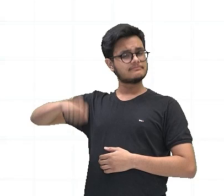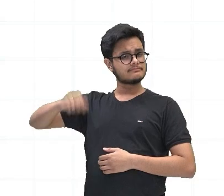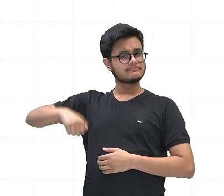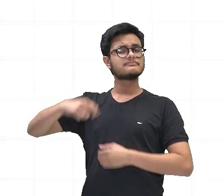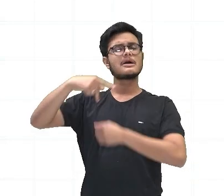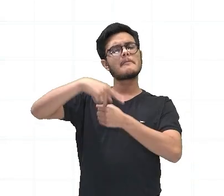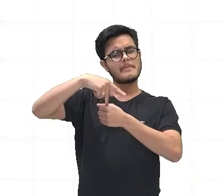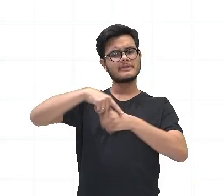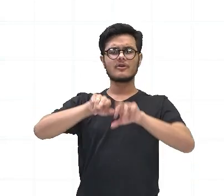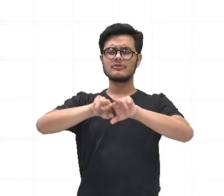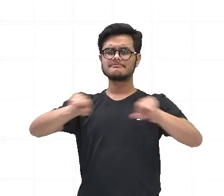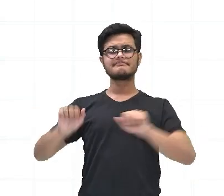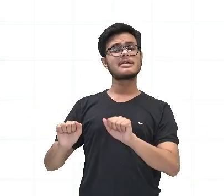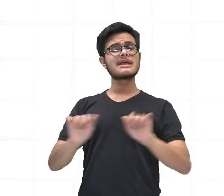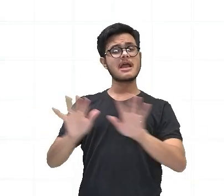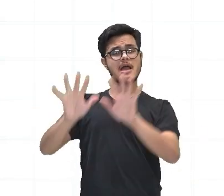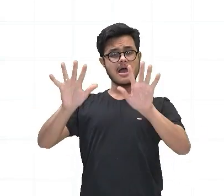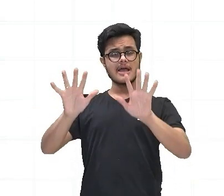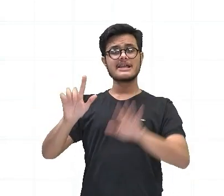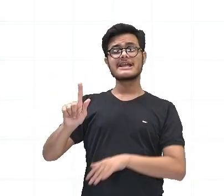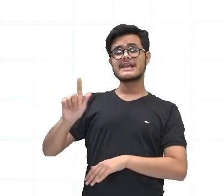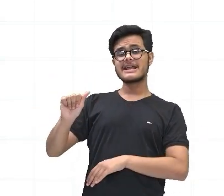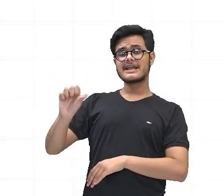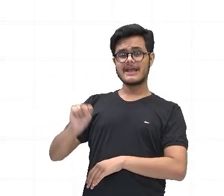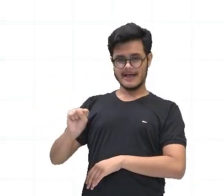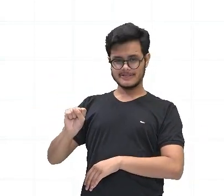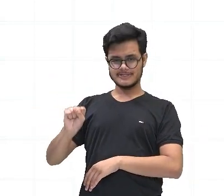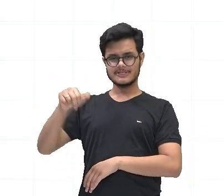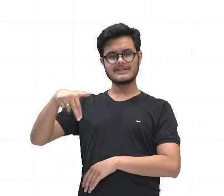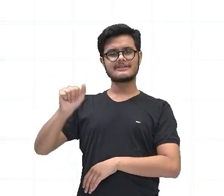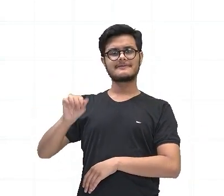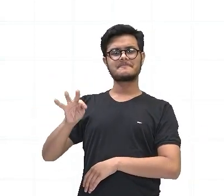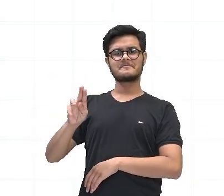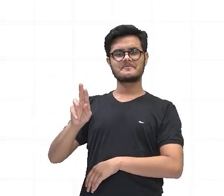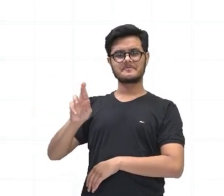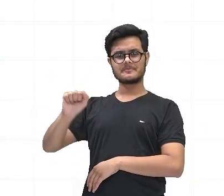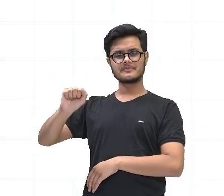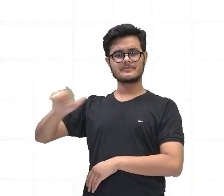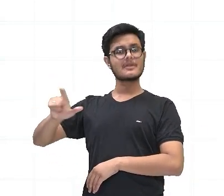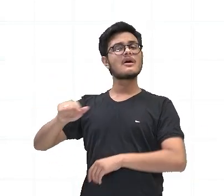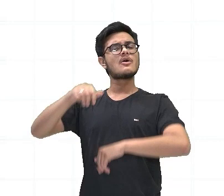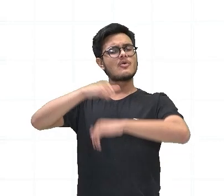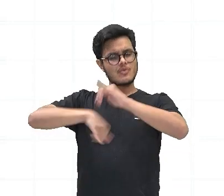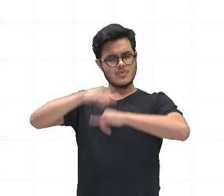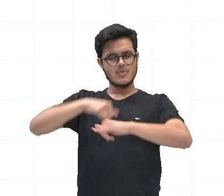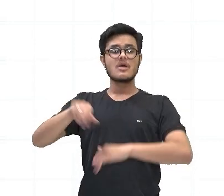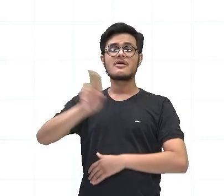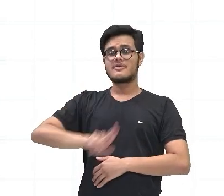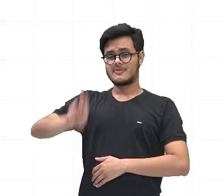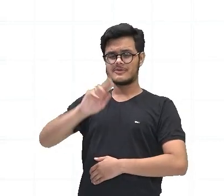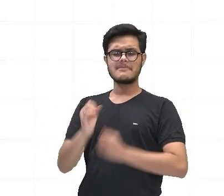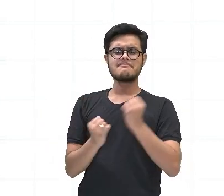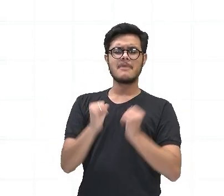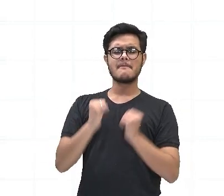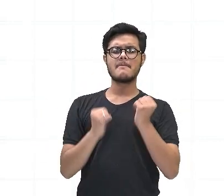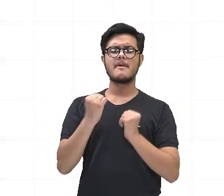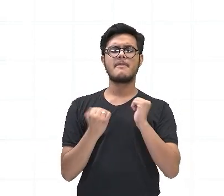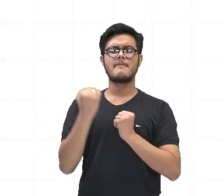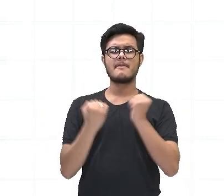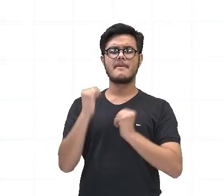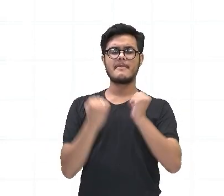do petróleo e o gás natural são utilizados como fonte de energia para a geração de usinas elétricas